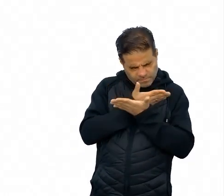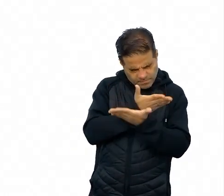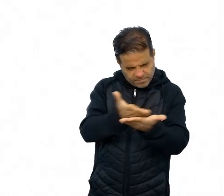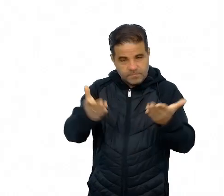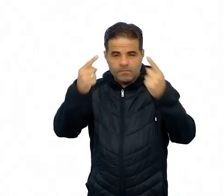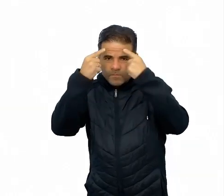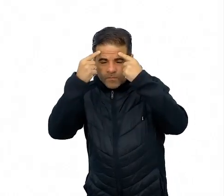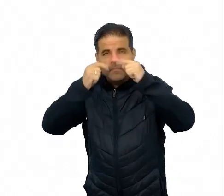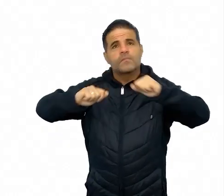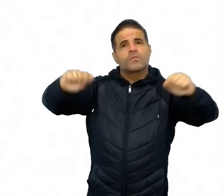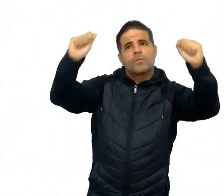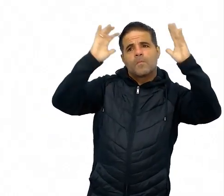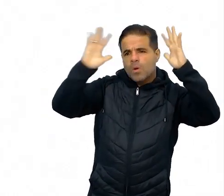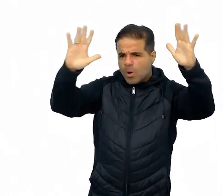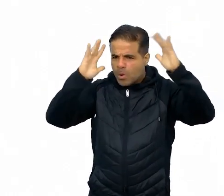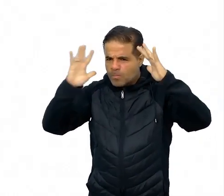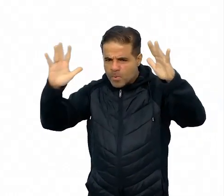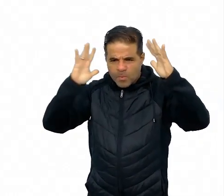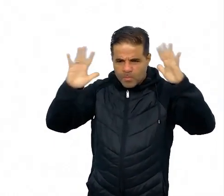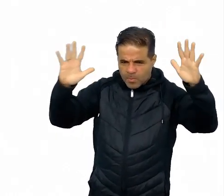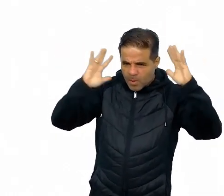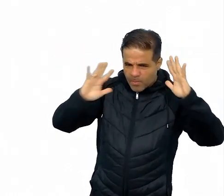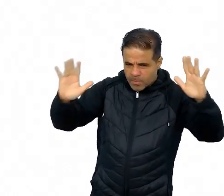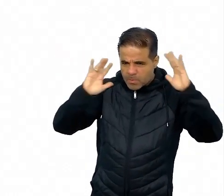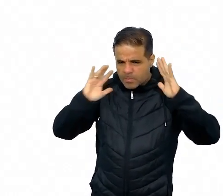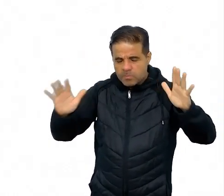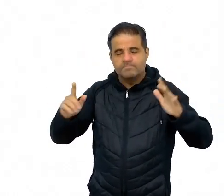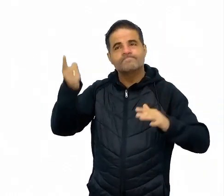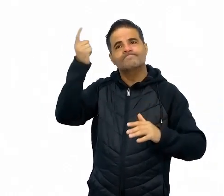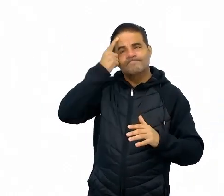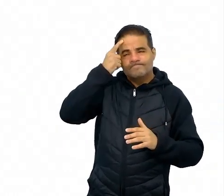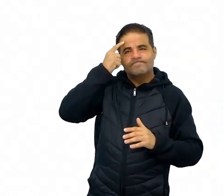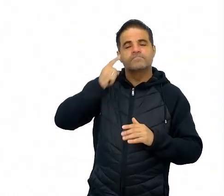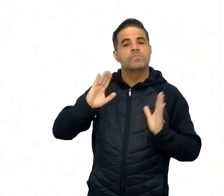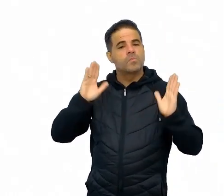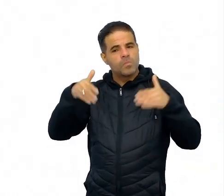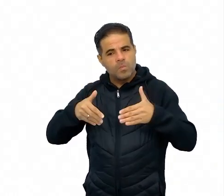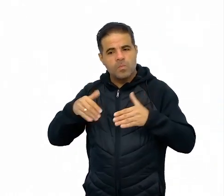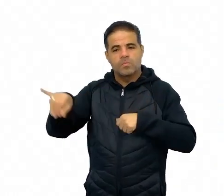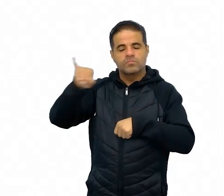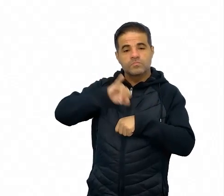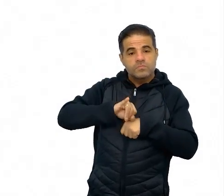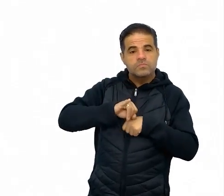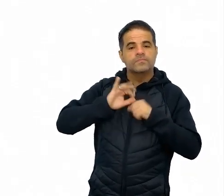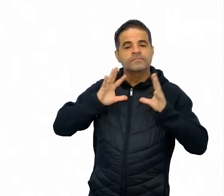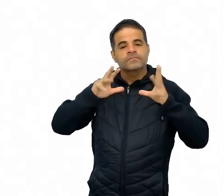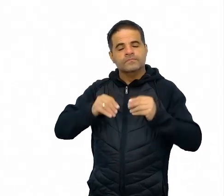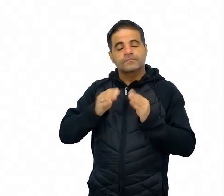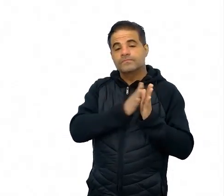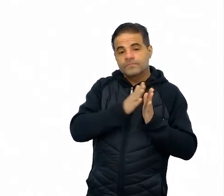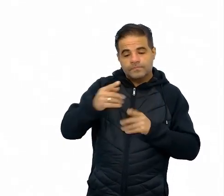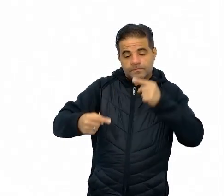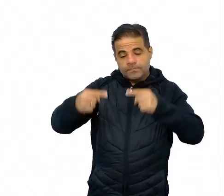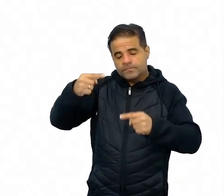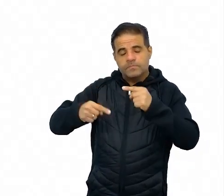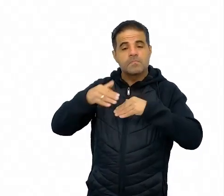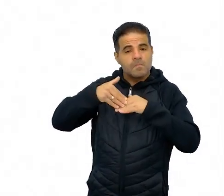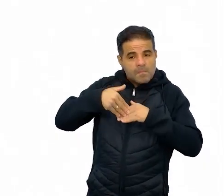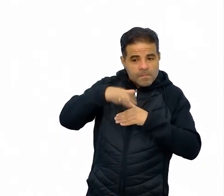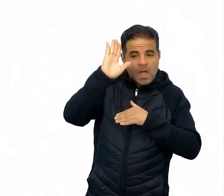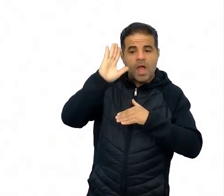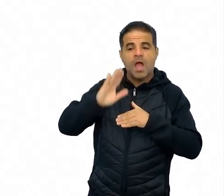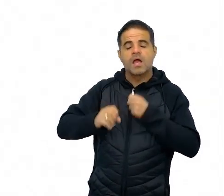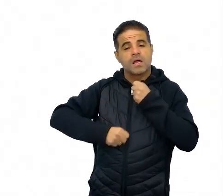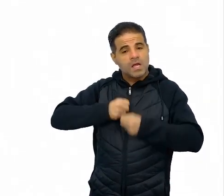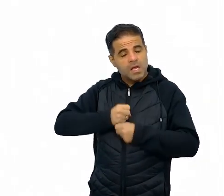nosso pensamento aqui na pauta de etapa. Na pauta de etapa, a gente sempre traz uma teoria à tona para discutir um pouco mais na